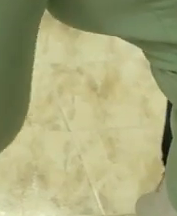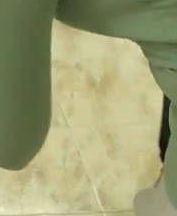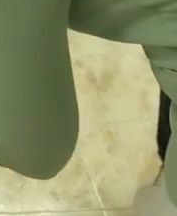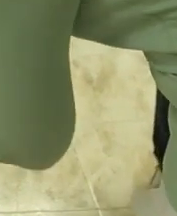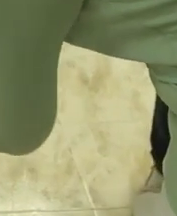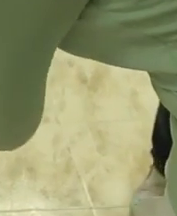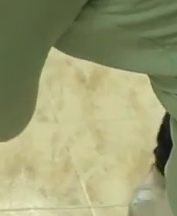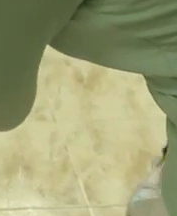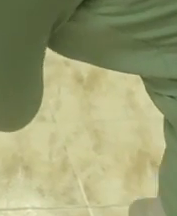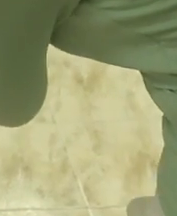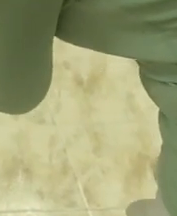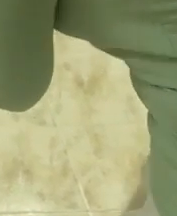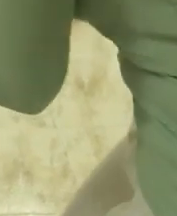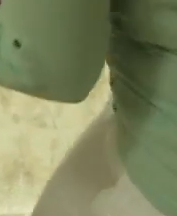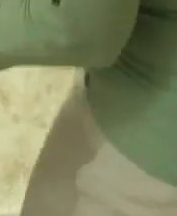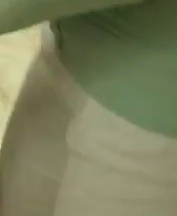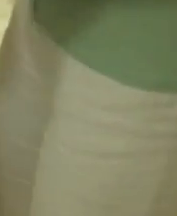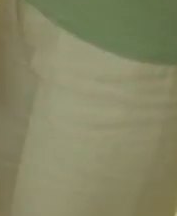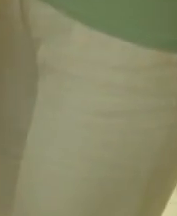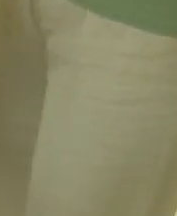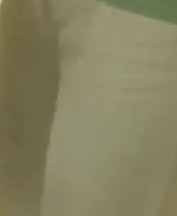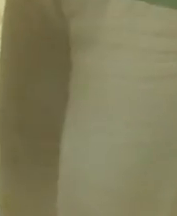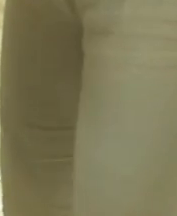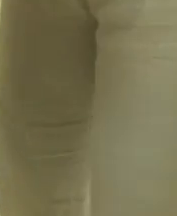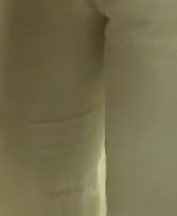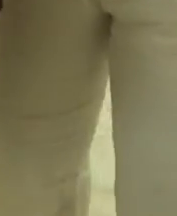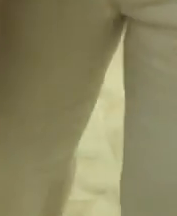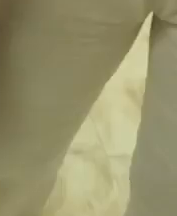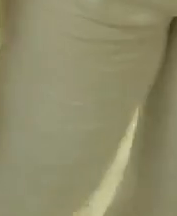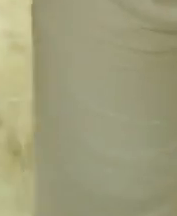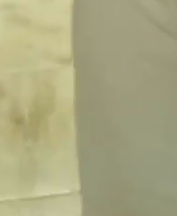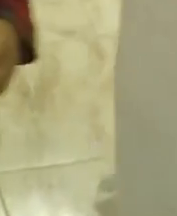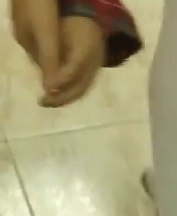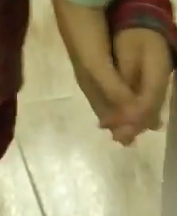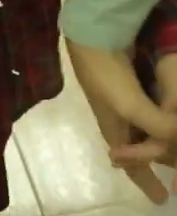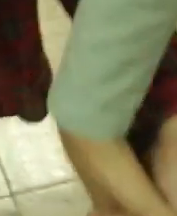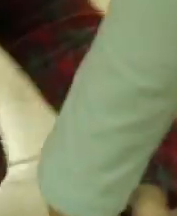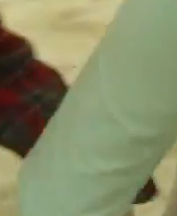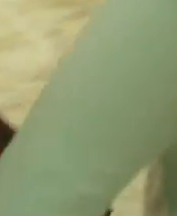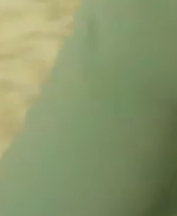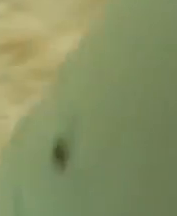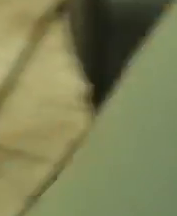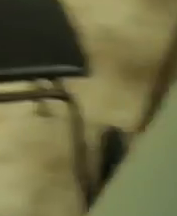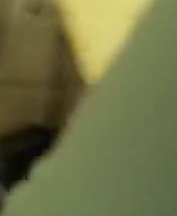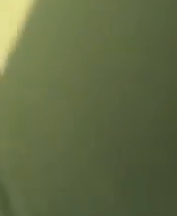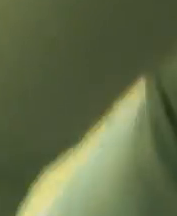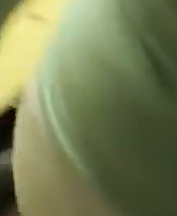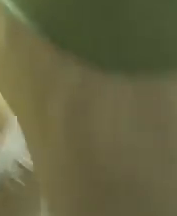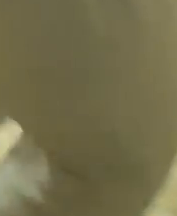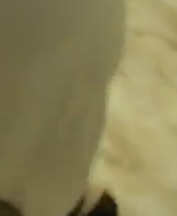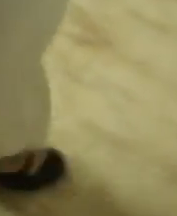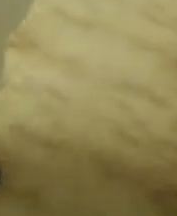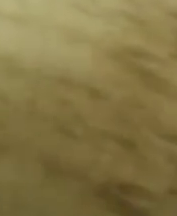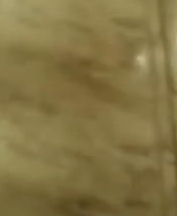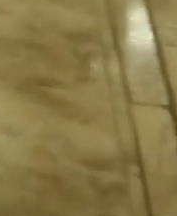Mulher de casaco verde coloca um cordão com crachá em uma menina. Ela dá a mão para a menina e as duas saem de uma sala de